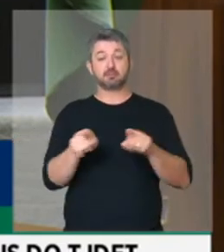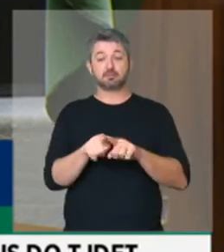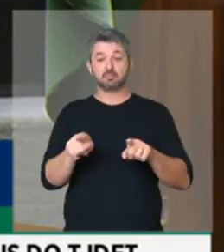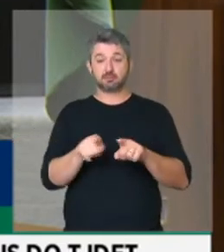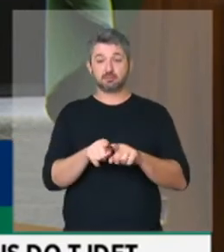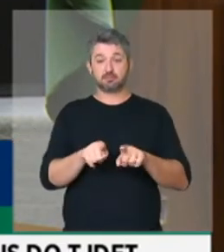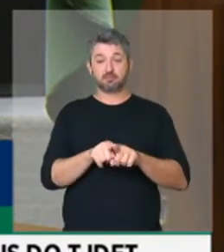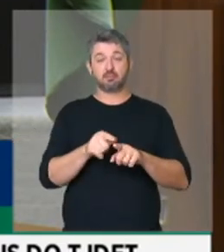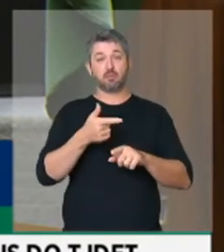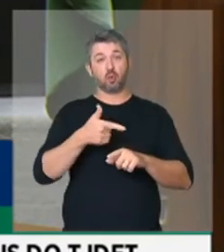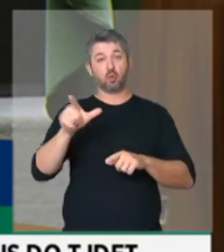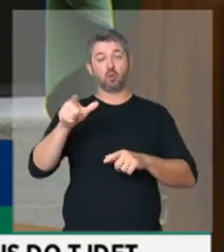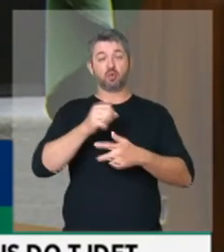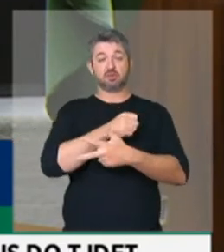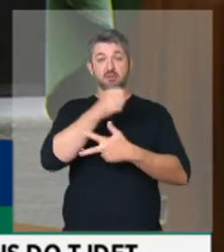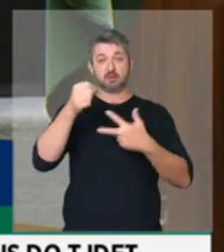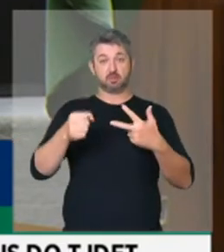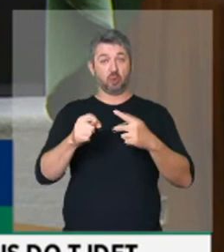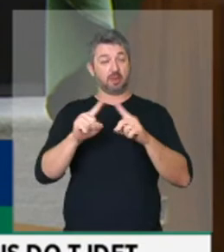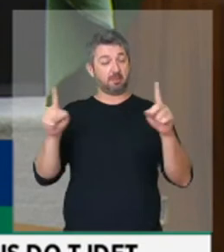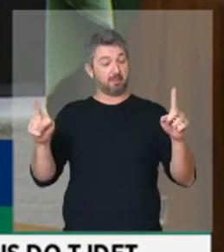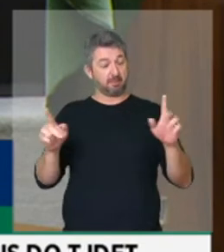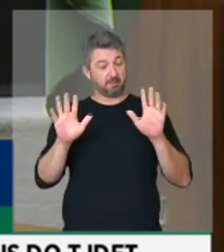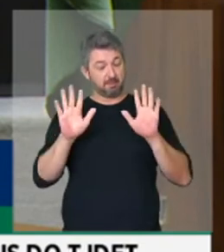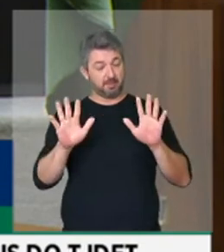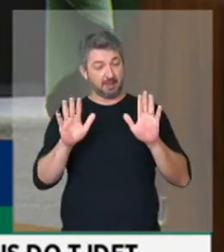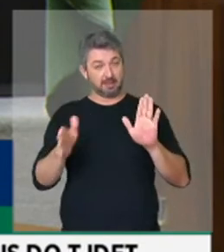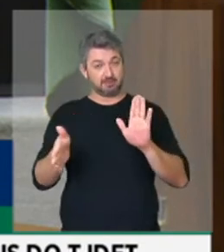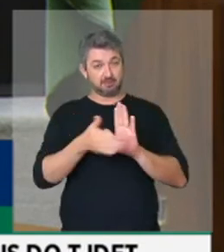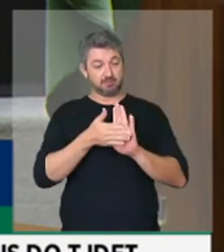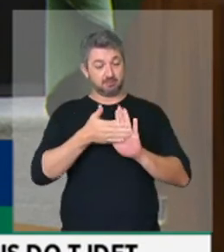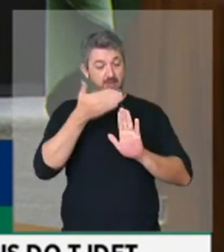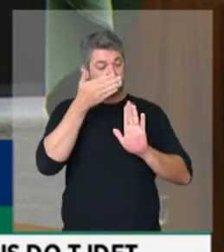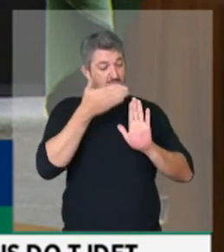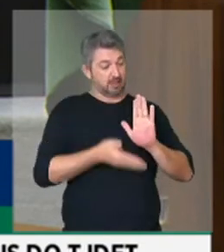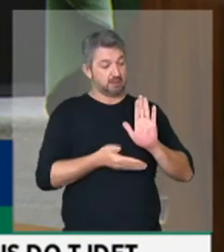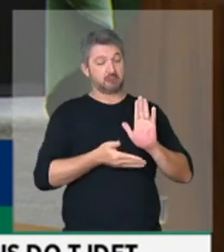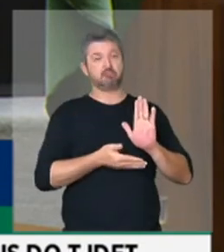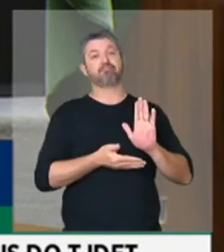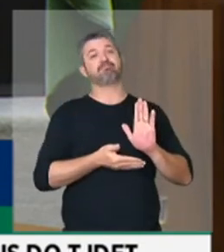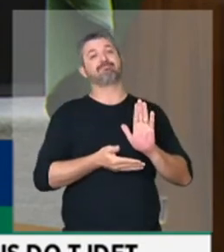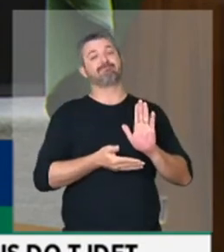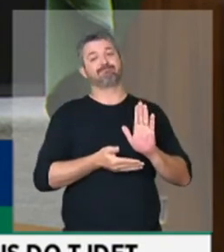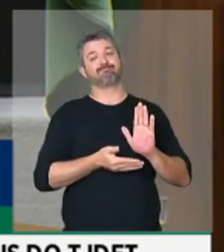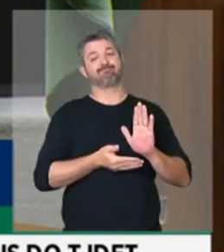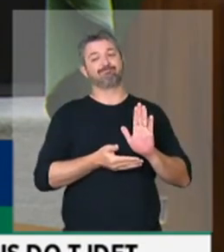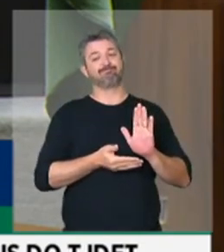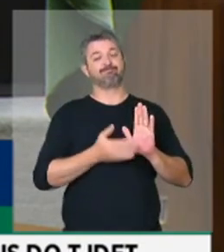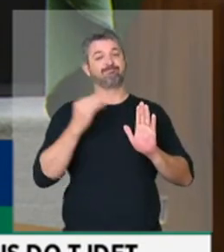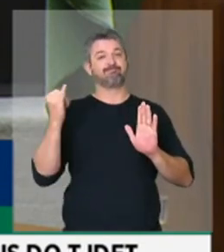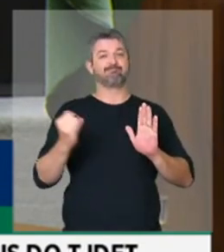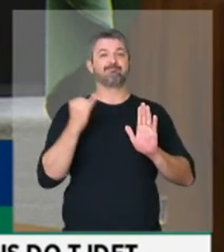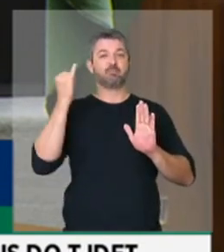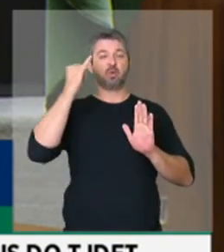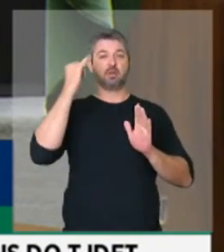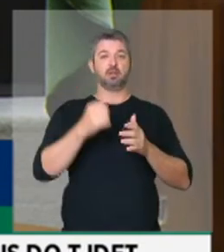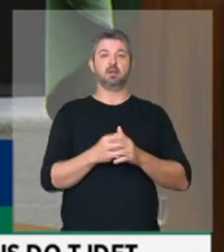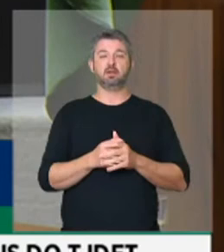nos outros poderes. Mas eu diria que esta proposição é uma proposição que é fundamental. Não